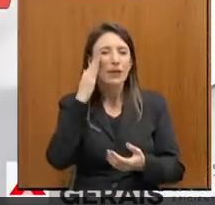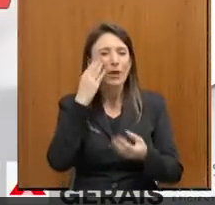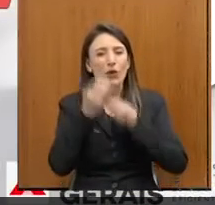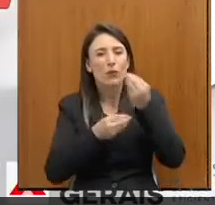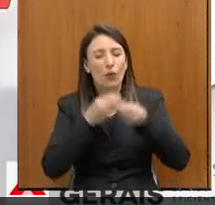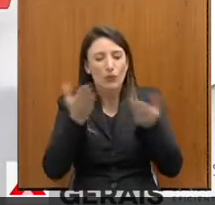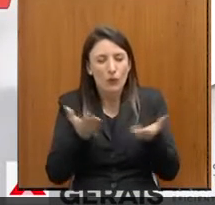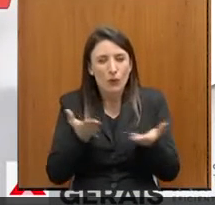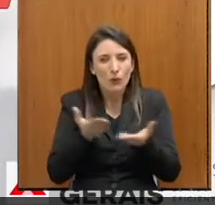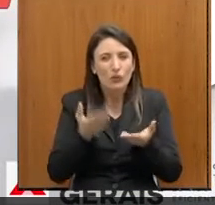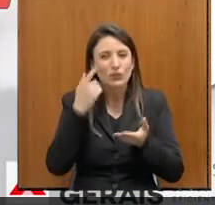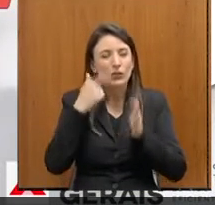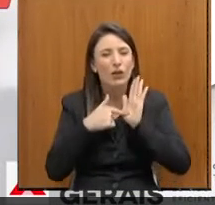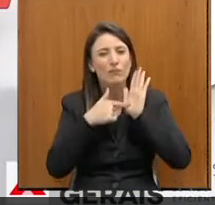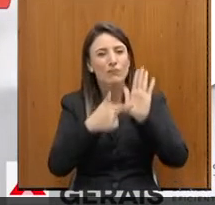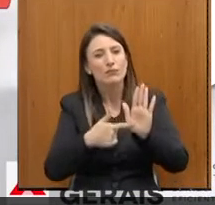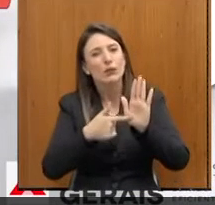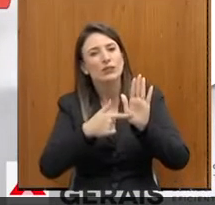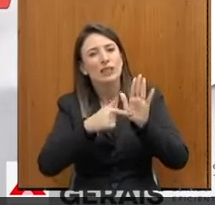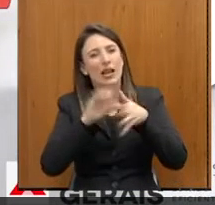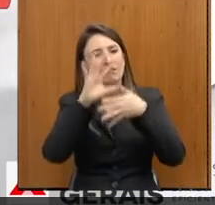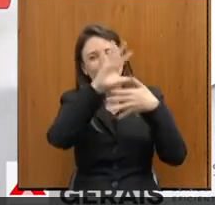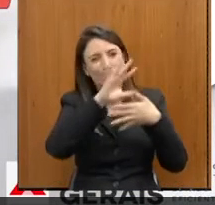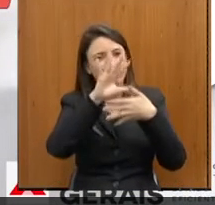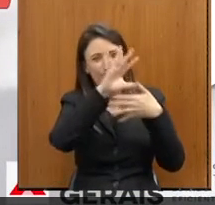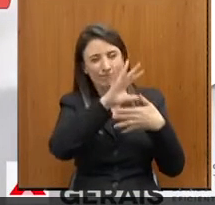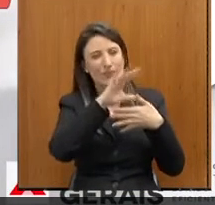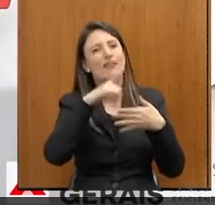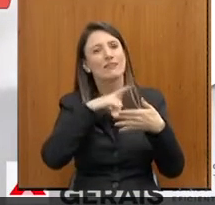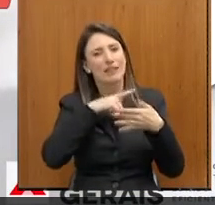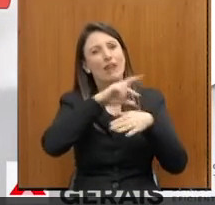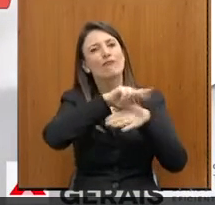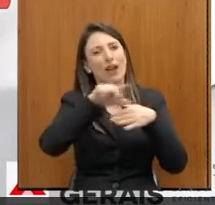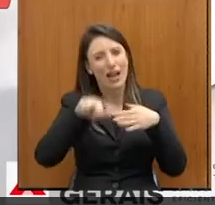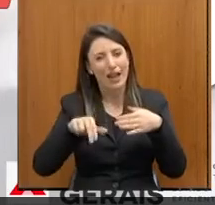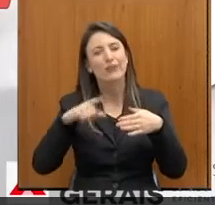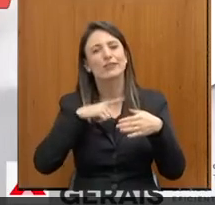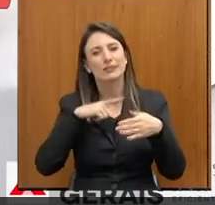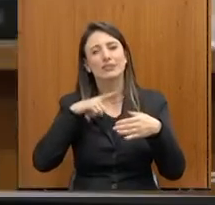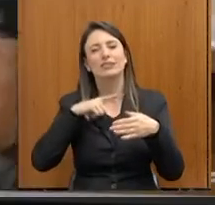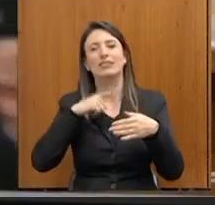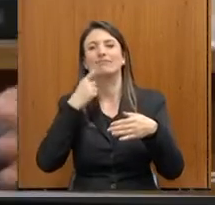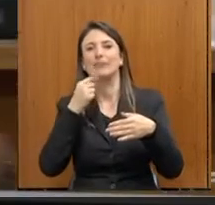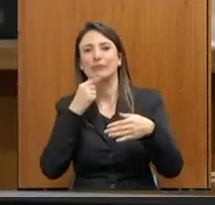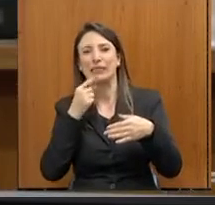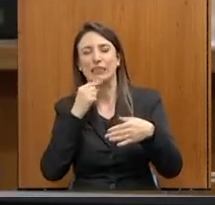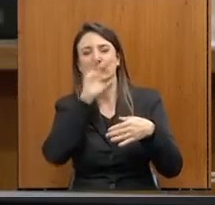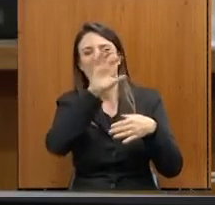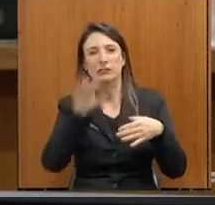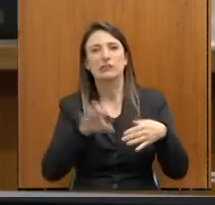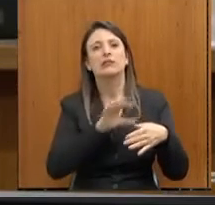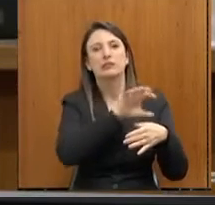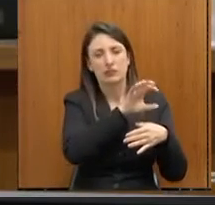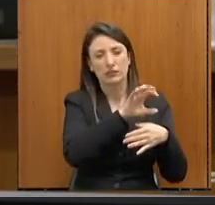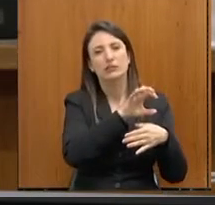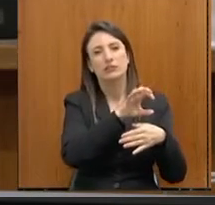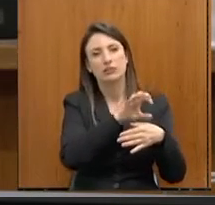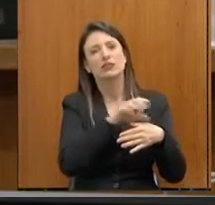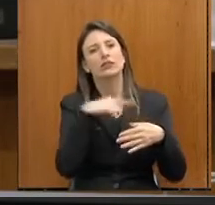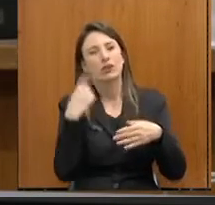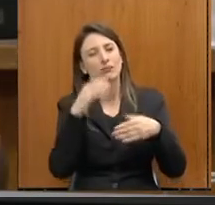nível de macrorregião estamos com várias ainda na onda vermelha são critérios técnicos de altíssima qualidade